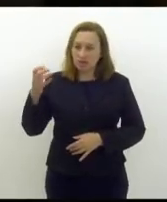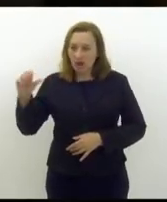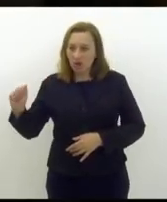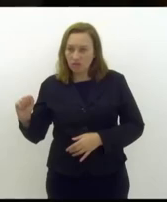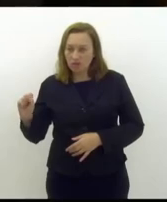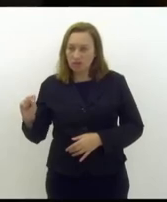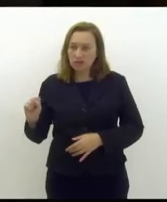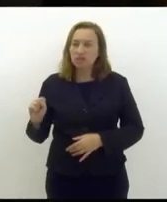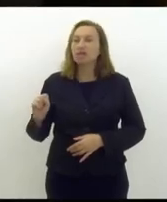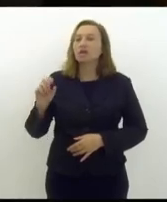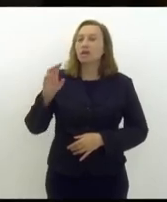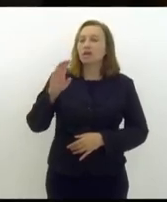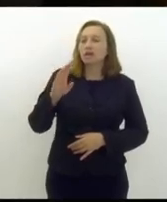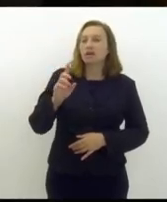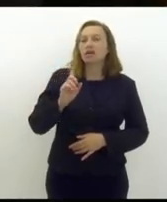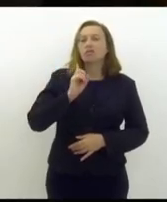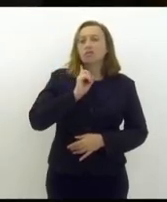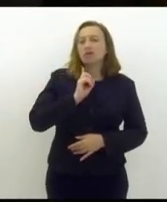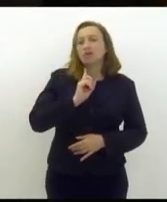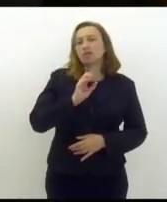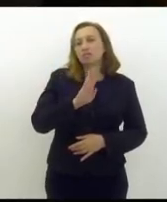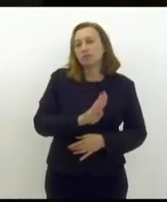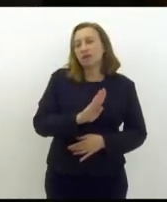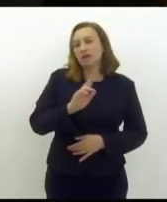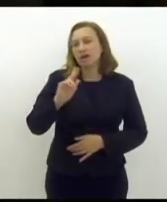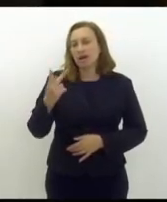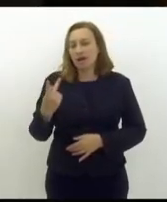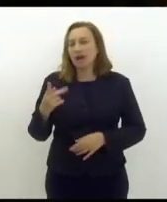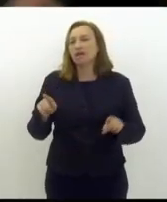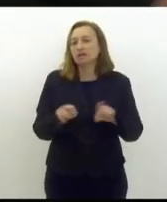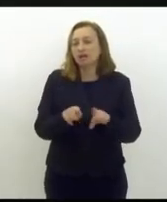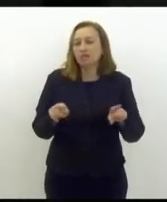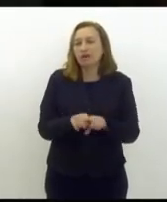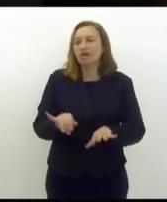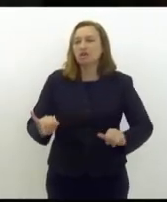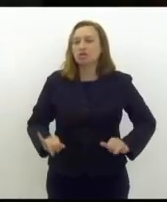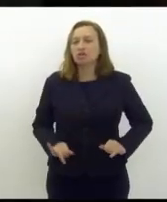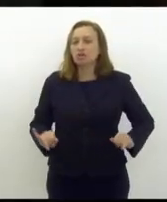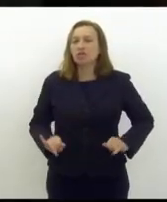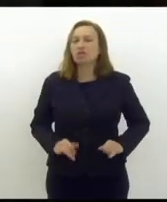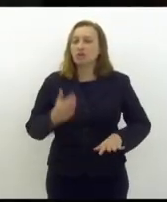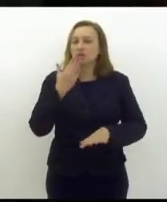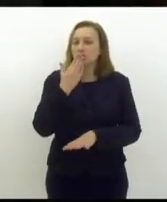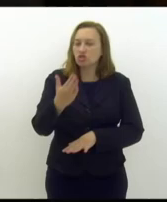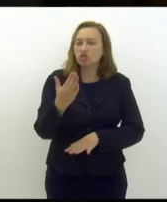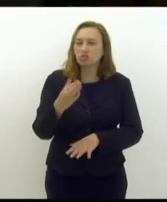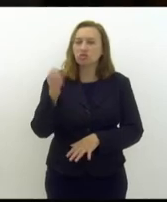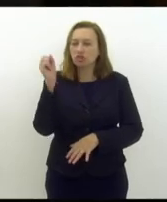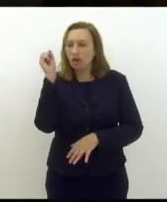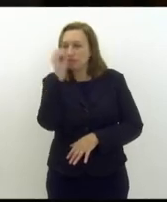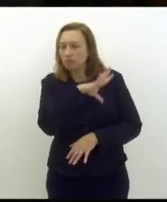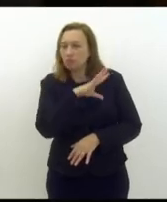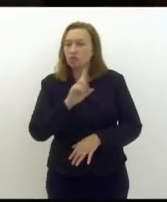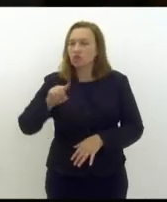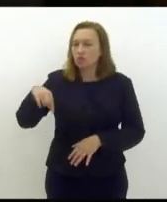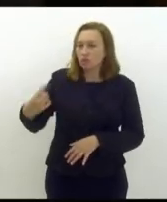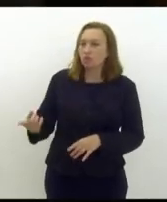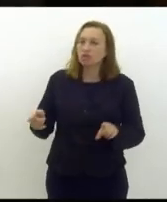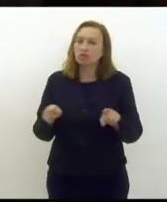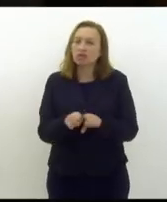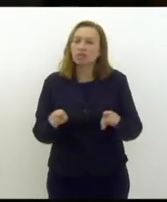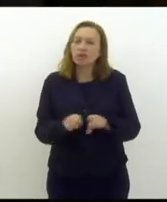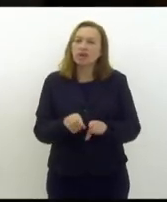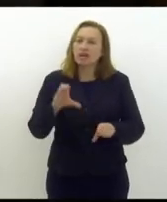em BH que também sofreu todo esse tipo de absurdo entre elas também